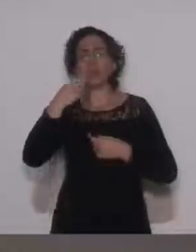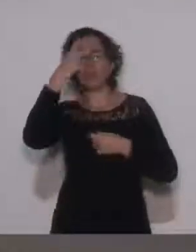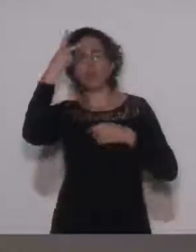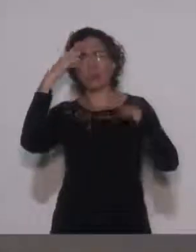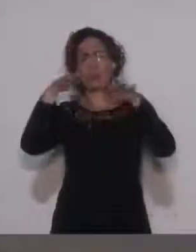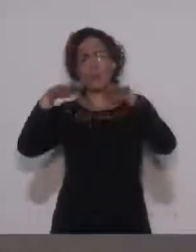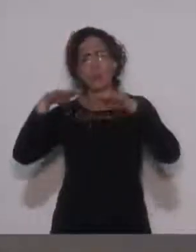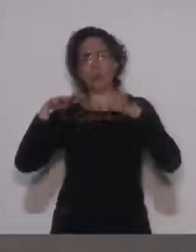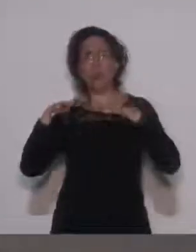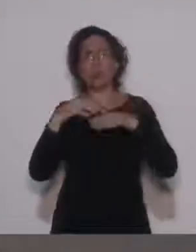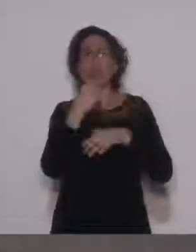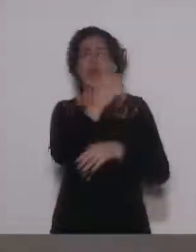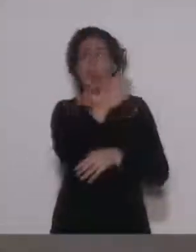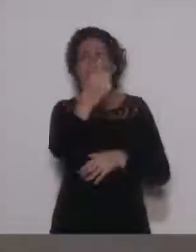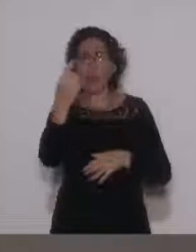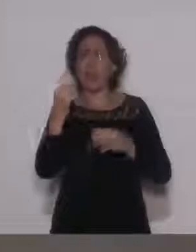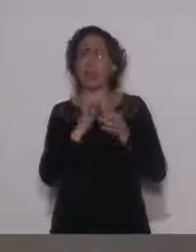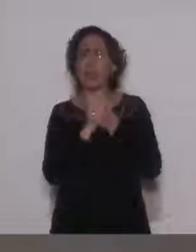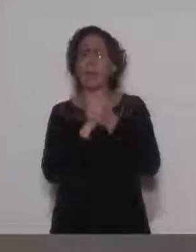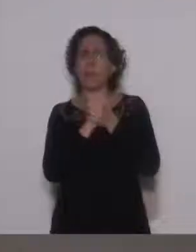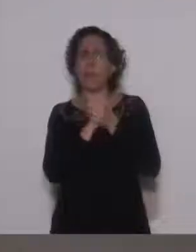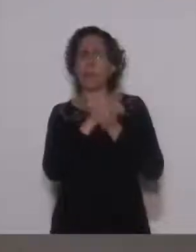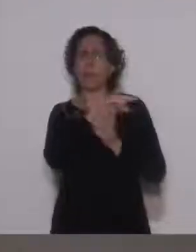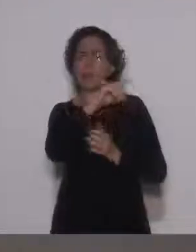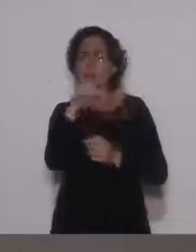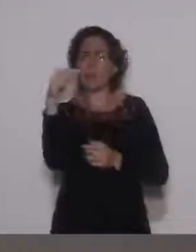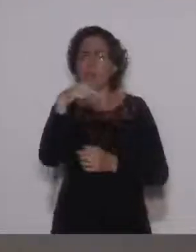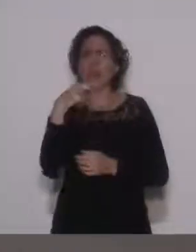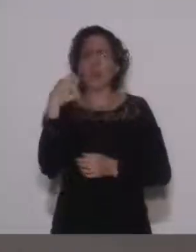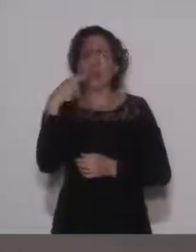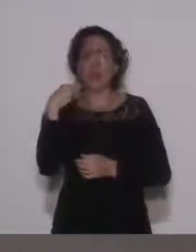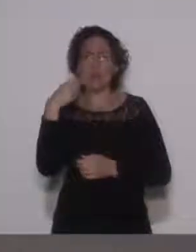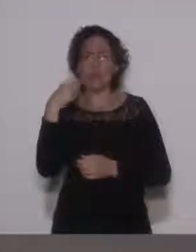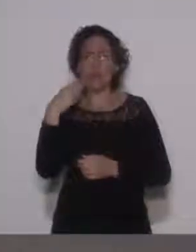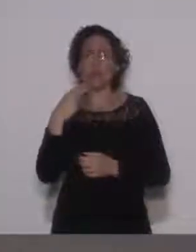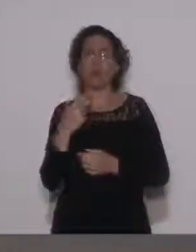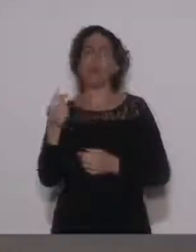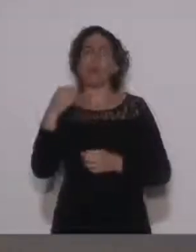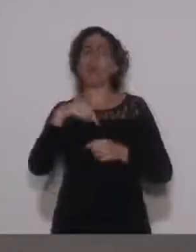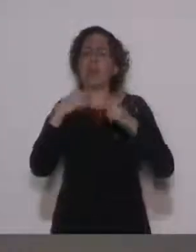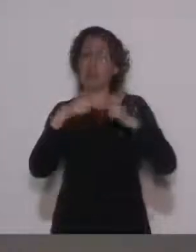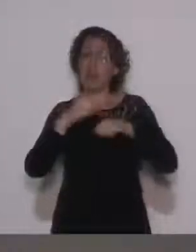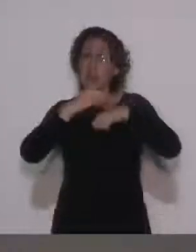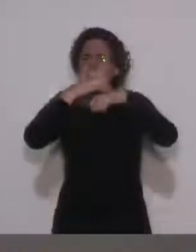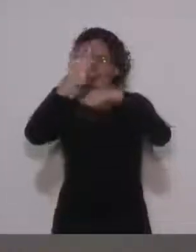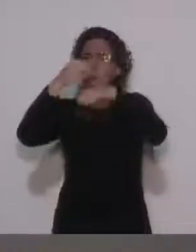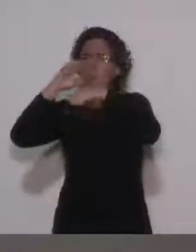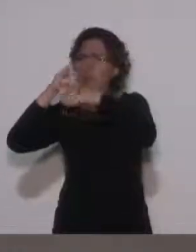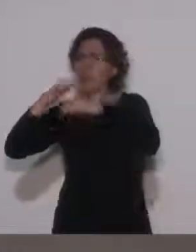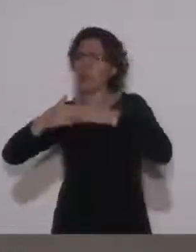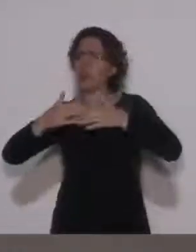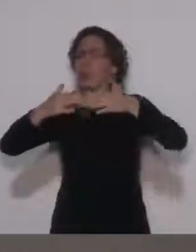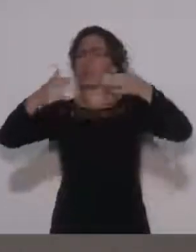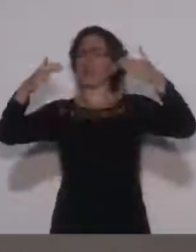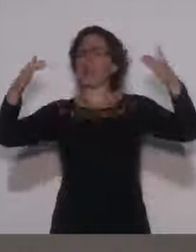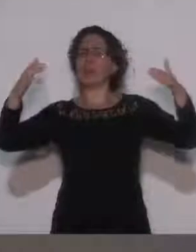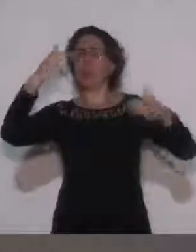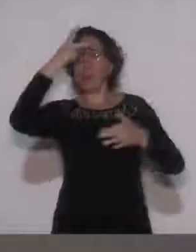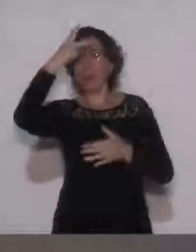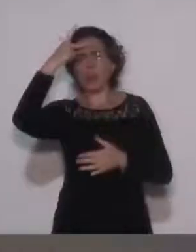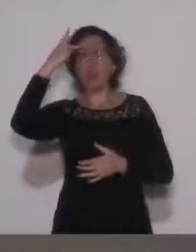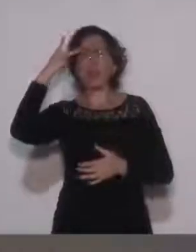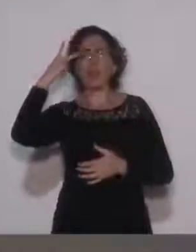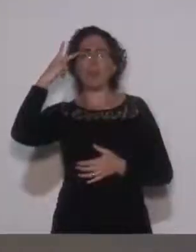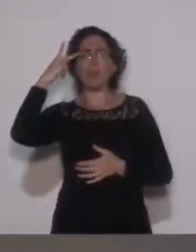vocês, parabéns por estarem aqui envolvidos na Câmara, é necessário que a gente multiplique o assunto do bem para as pessoas. As pessoas